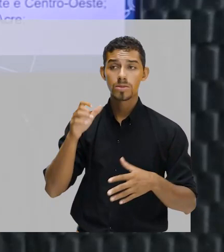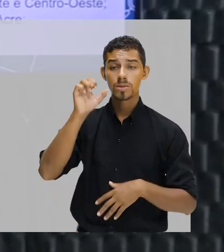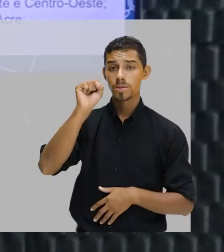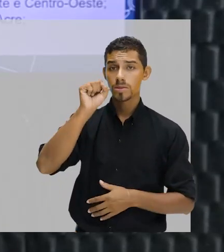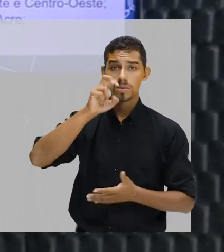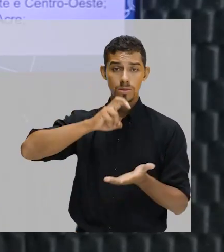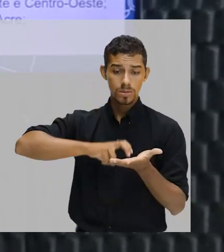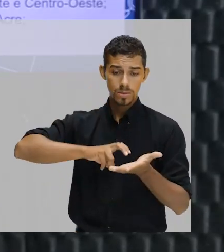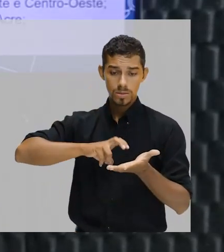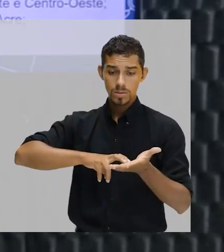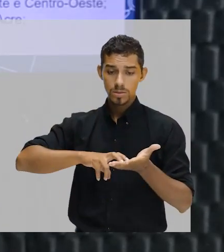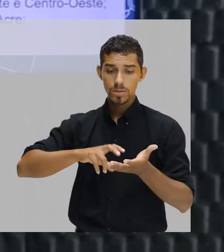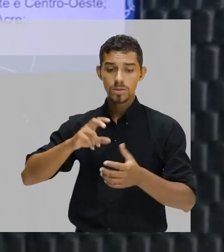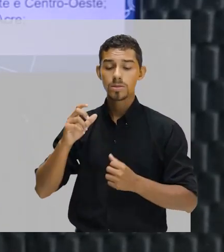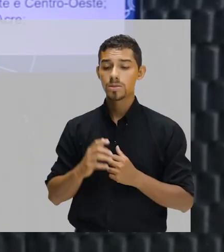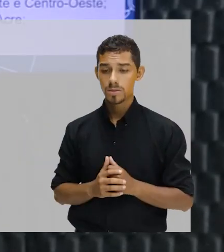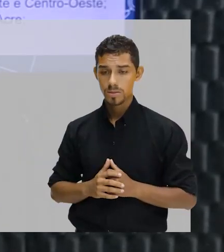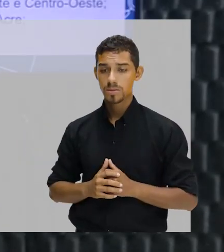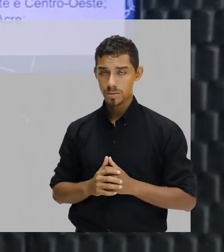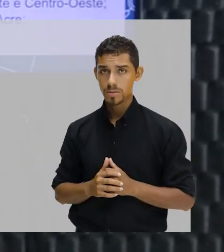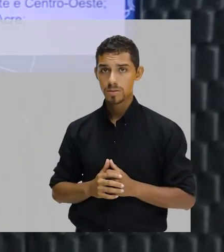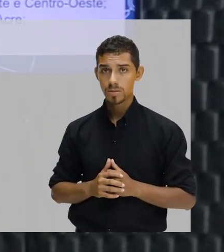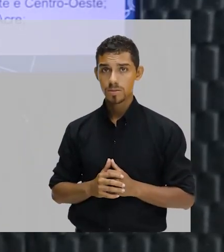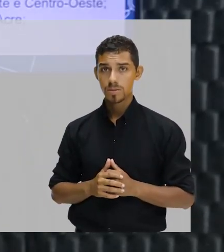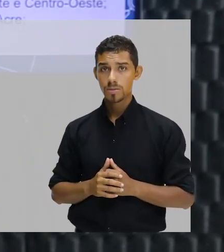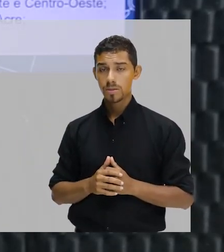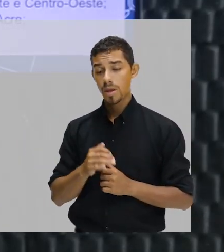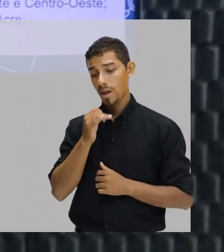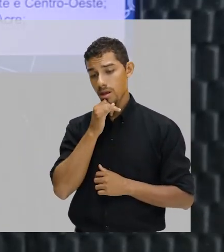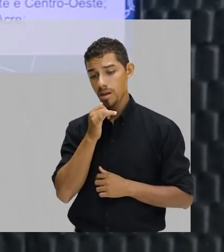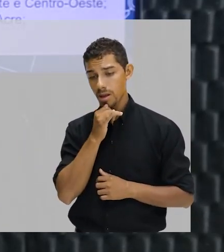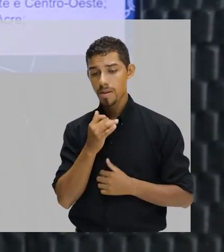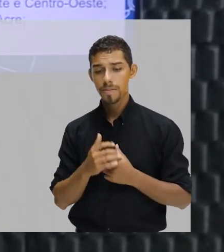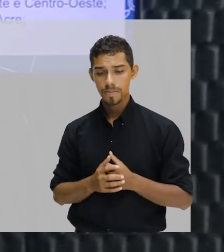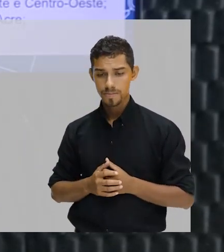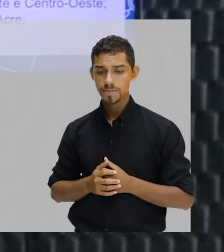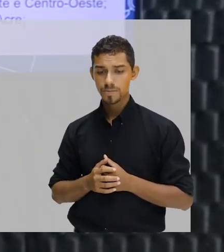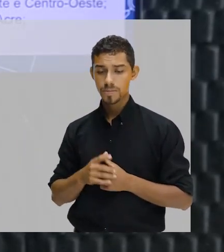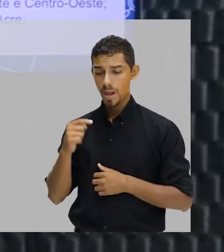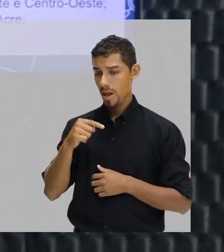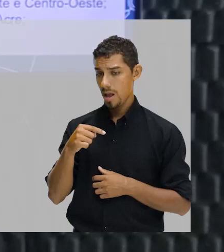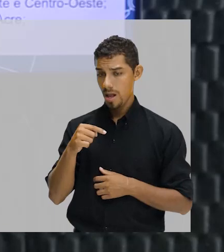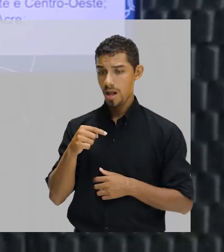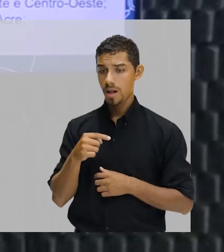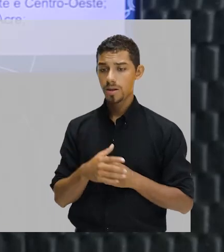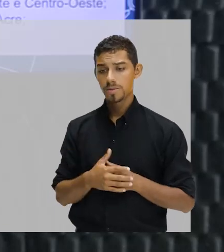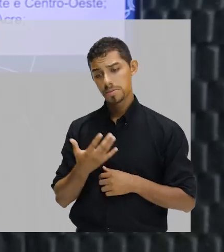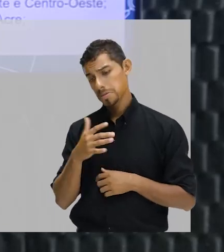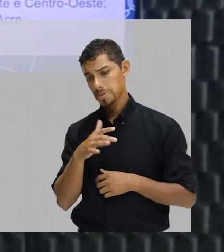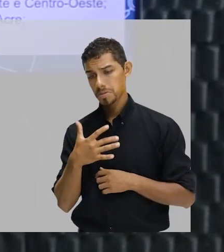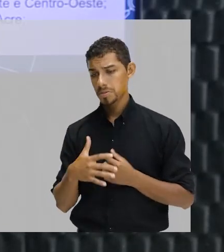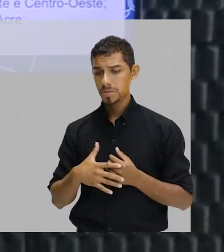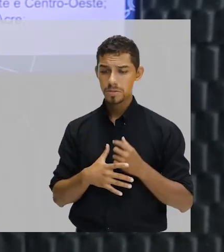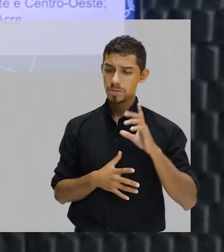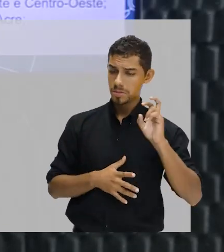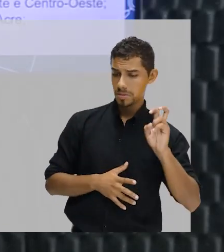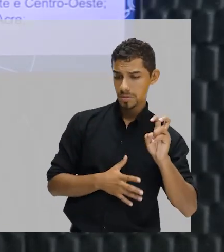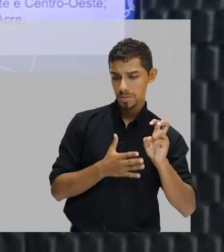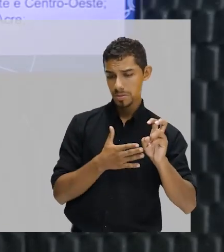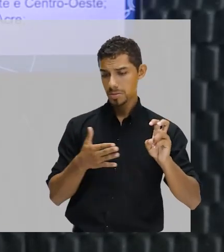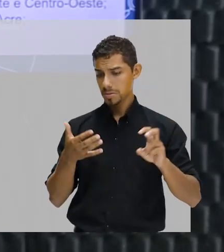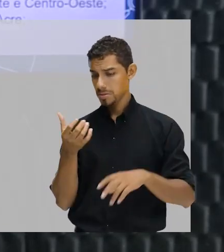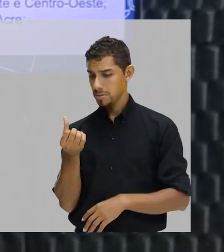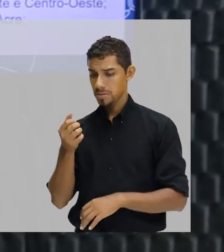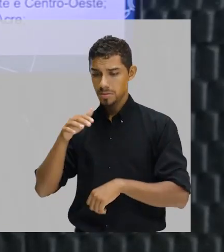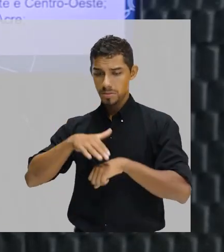manhã. Estão 2 horas atrasados, tá certo? Então, por exemplo, aqui quando for mais ou menos 5 para 6 horas da